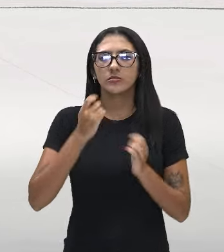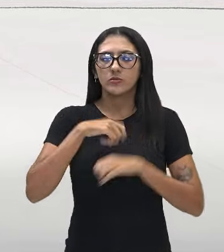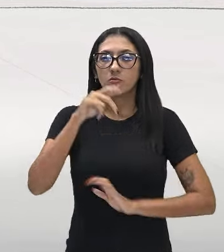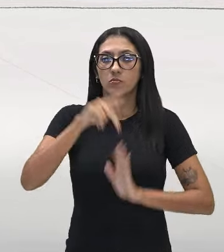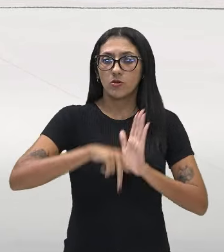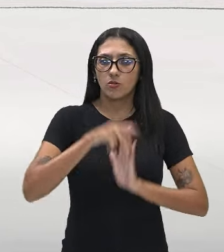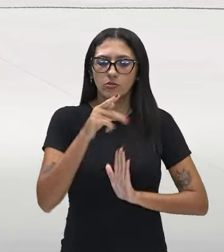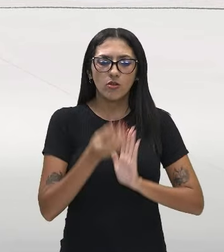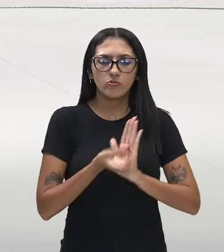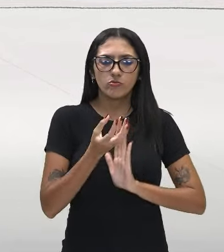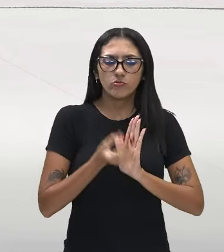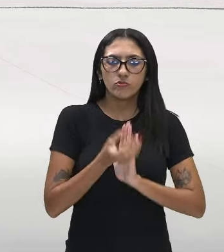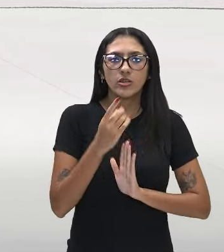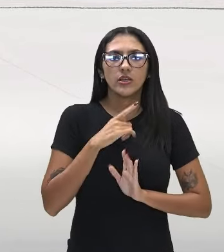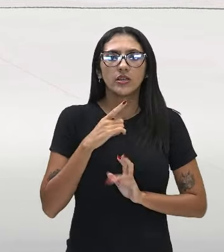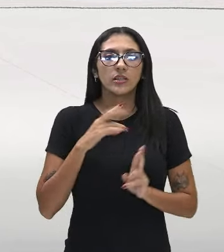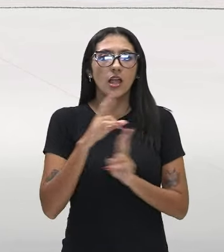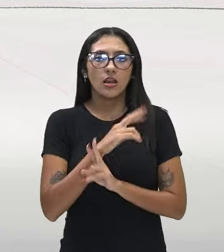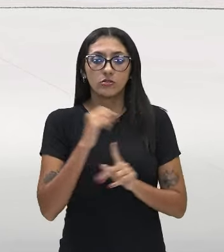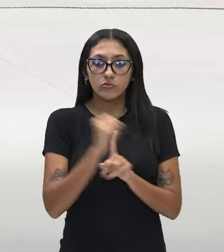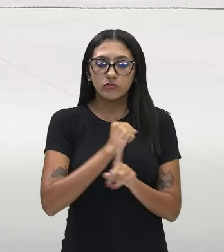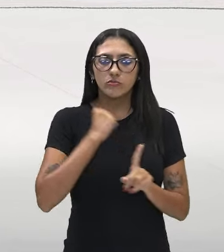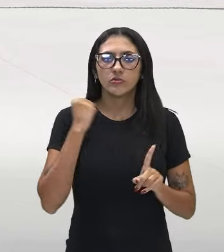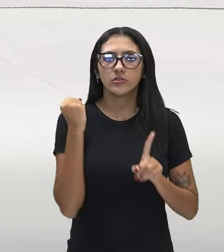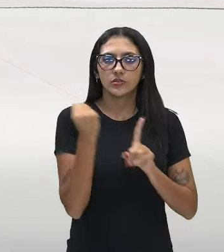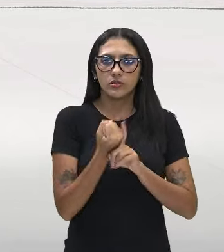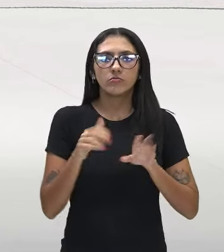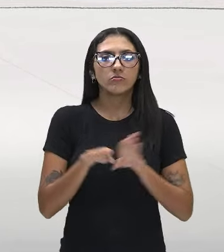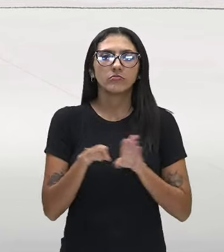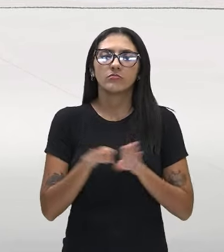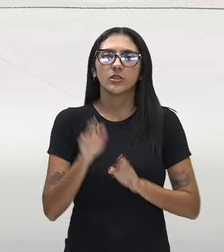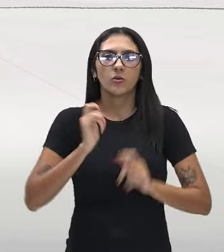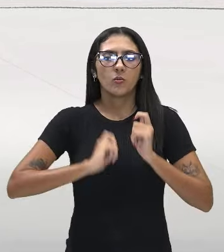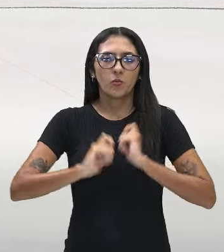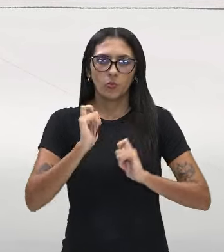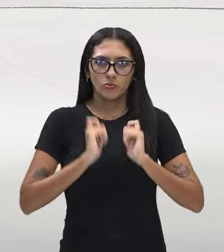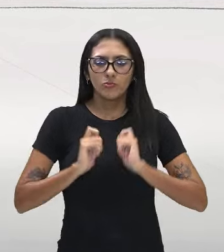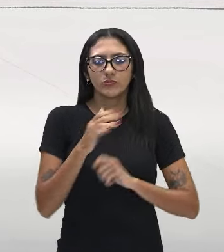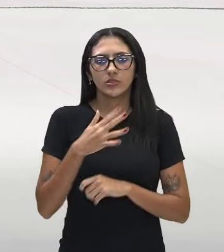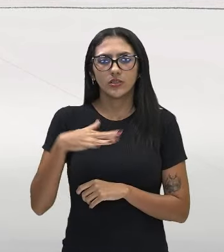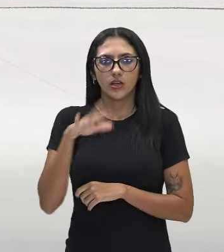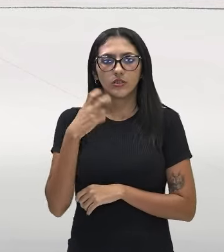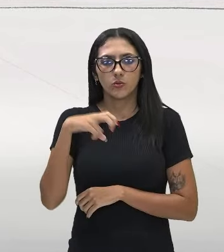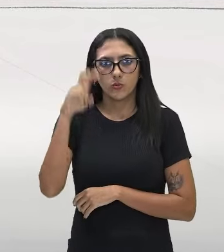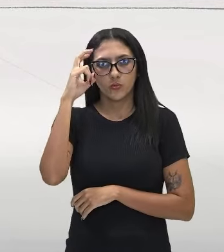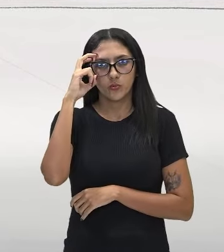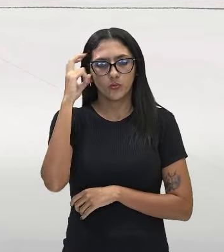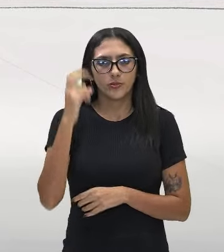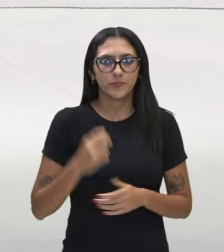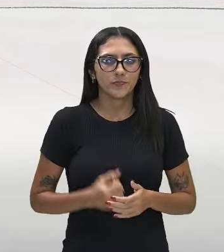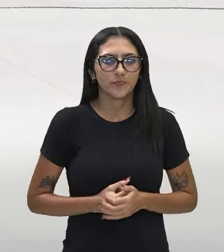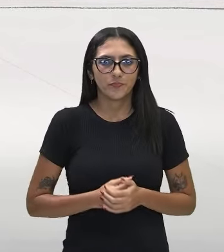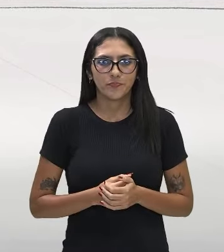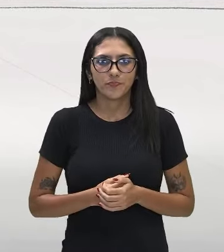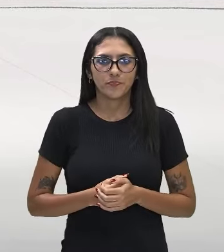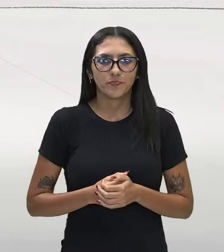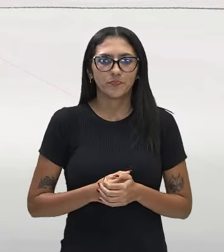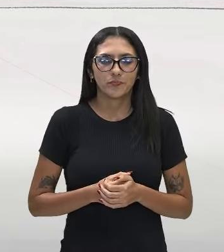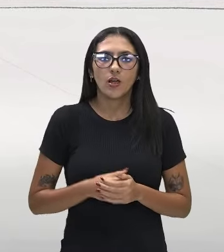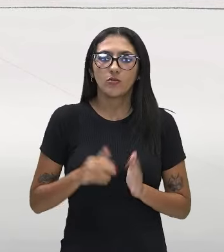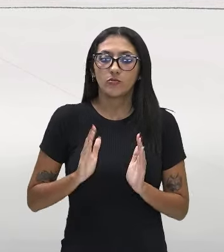tragam impacto social e econômico na área da cultura. A gente está falando de impacto social e econômico na área